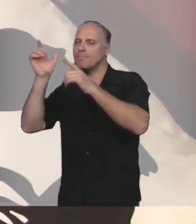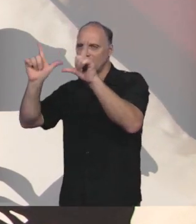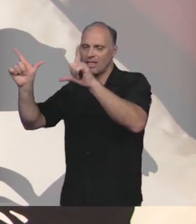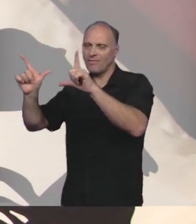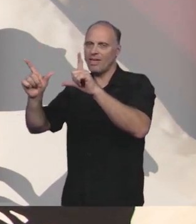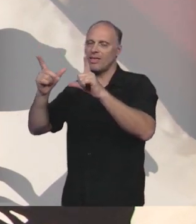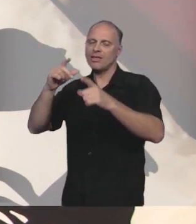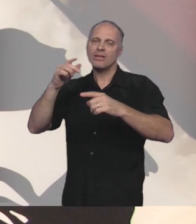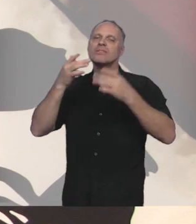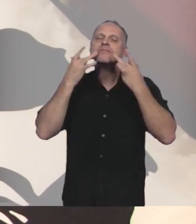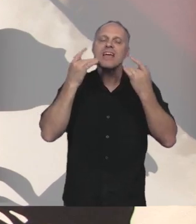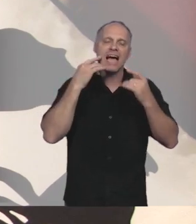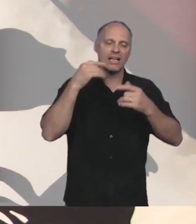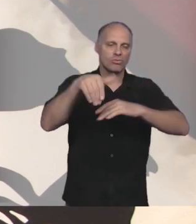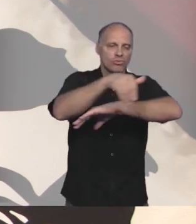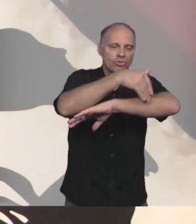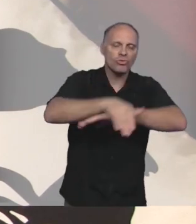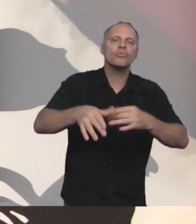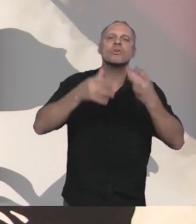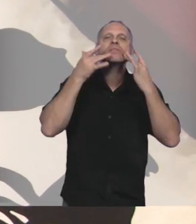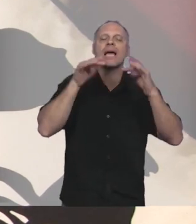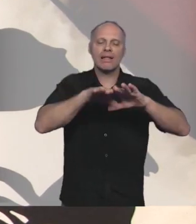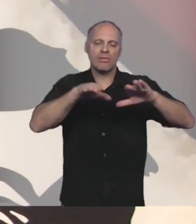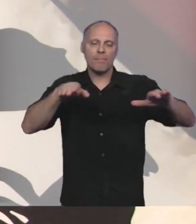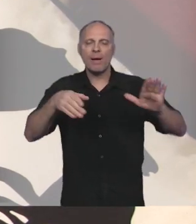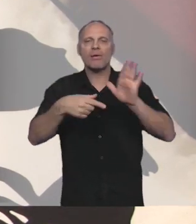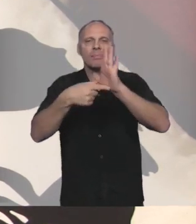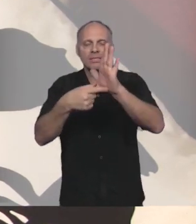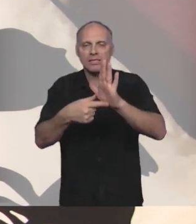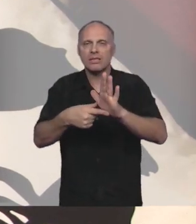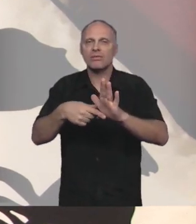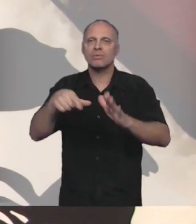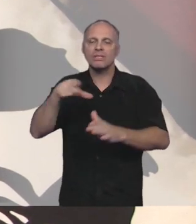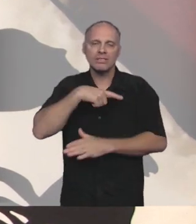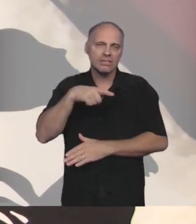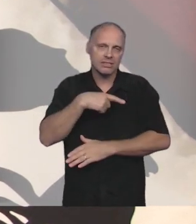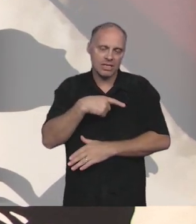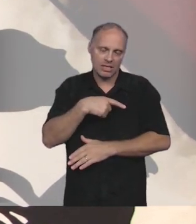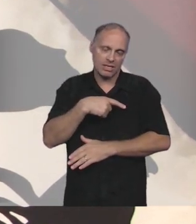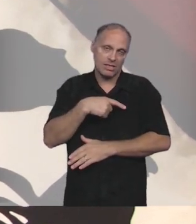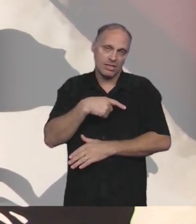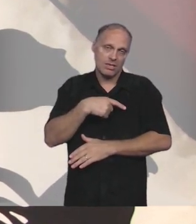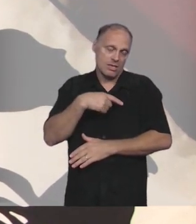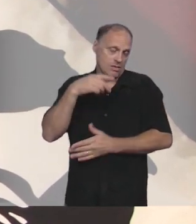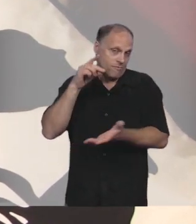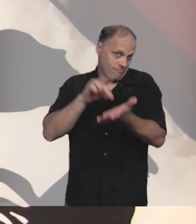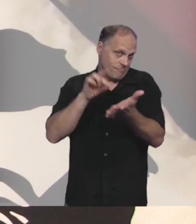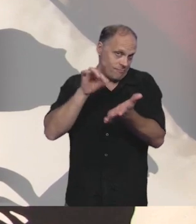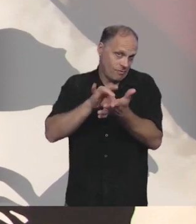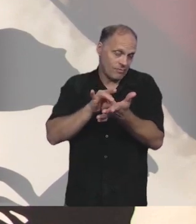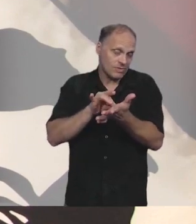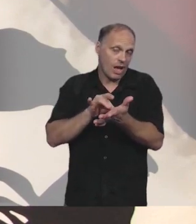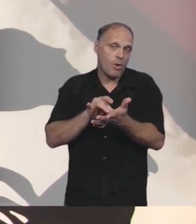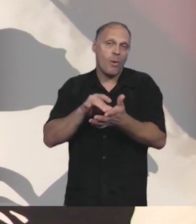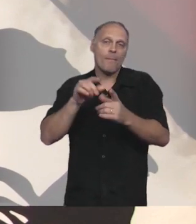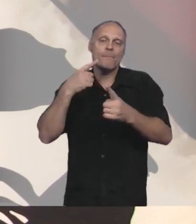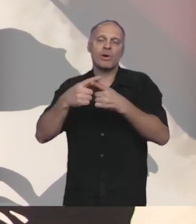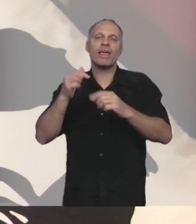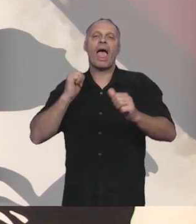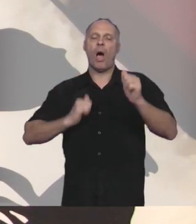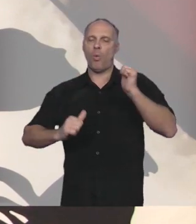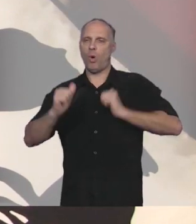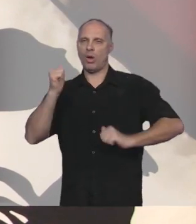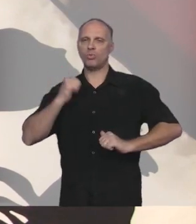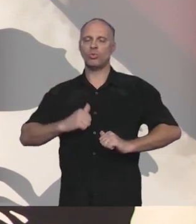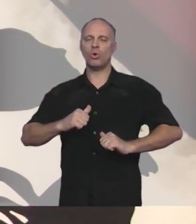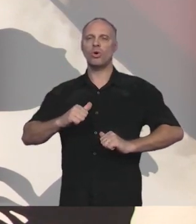coexistem. Tanto é que o ator e a atriz, para terem uma certa prosperidade financeira,